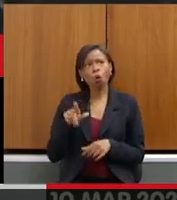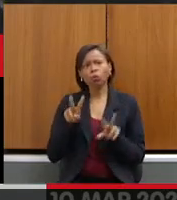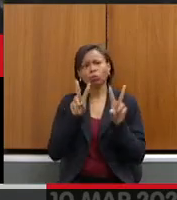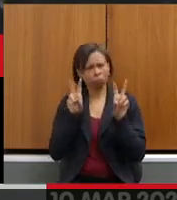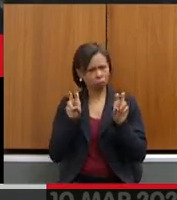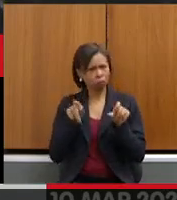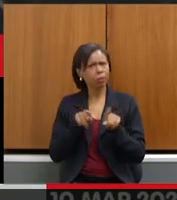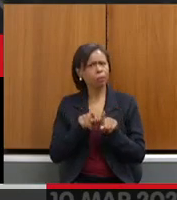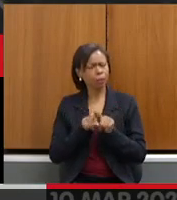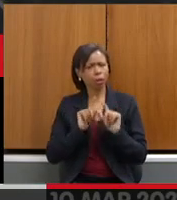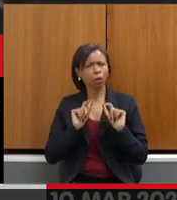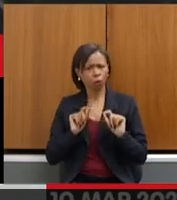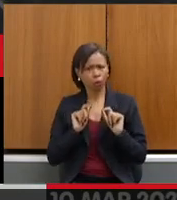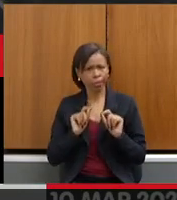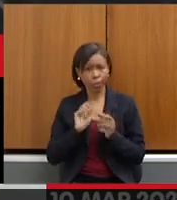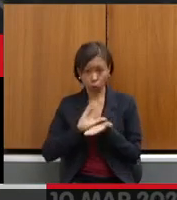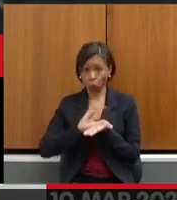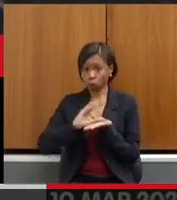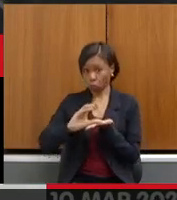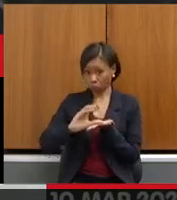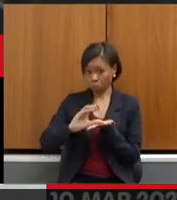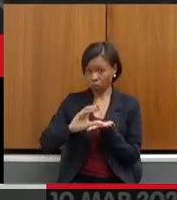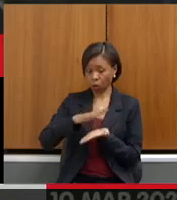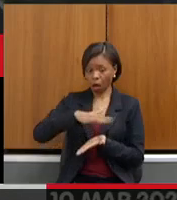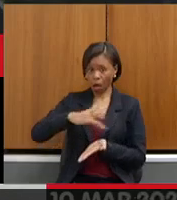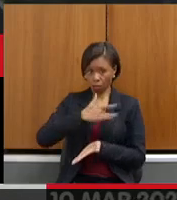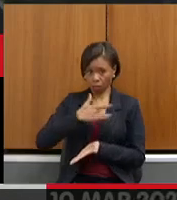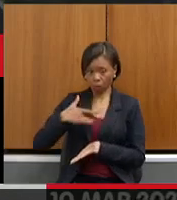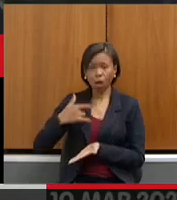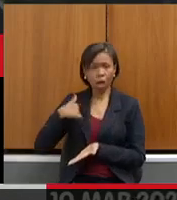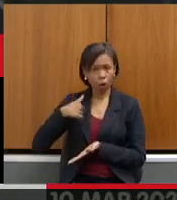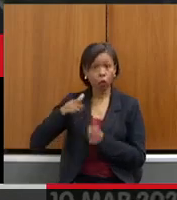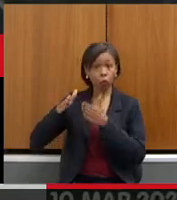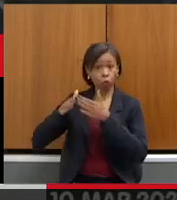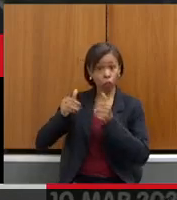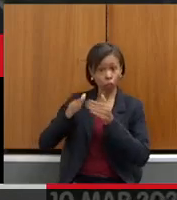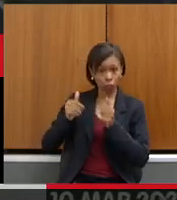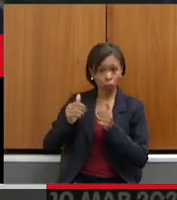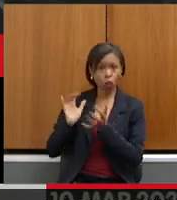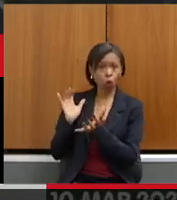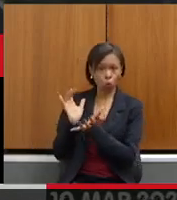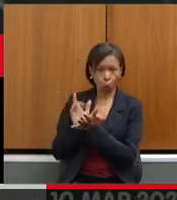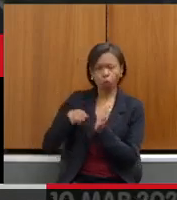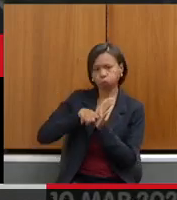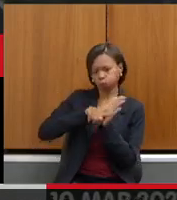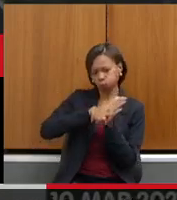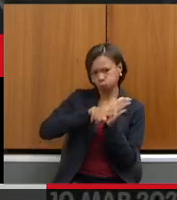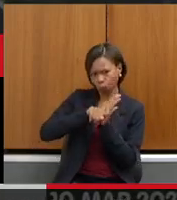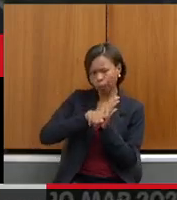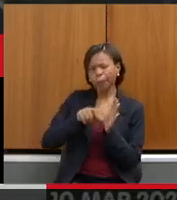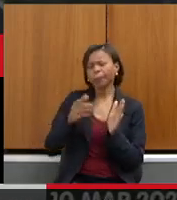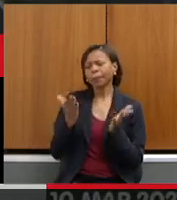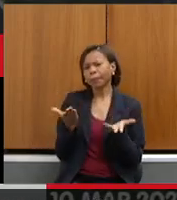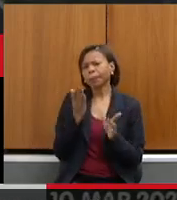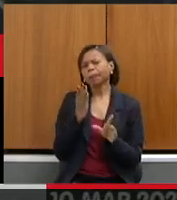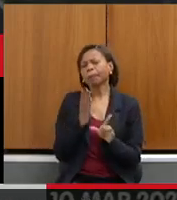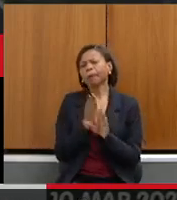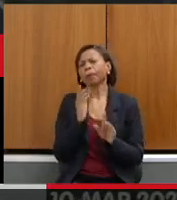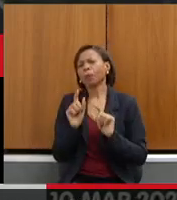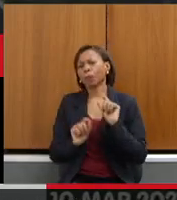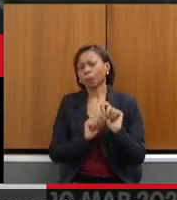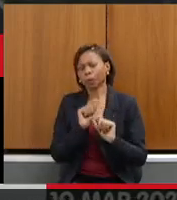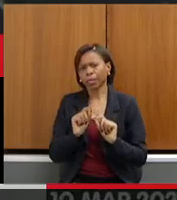secretário eu pedi nossa equipe técnica para fazer um levantamento em Minas Gerais investiu no ano de